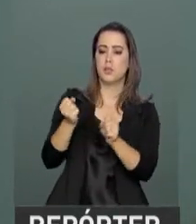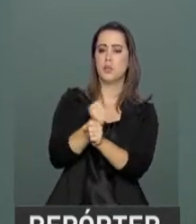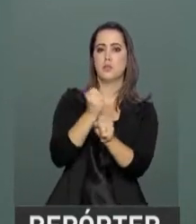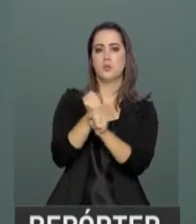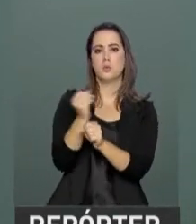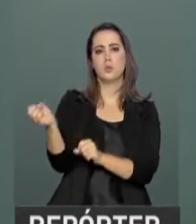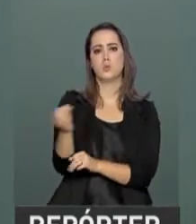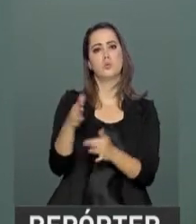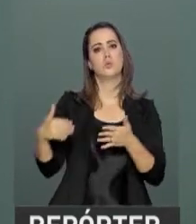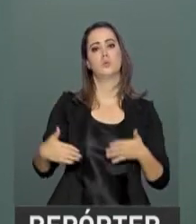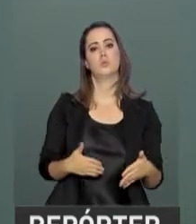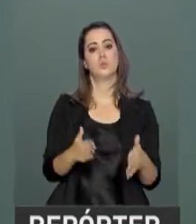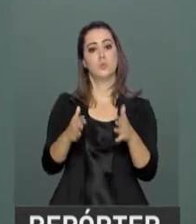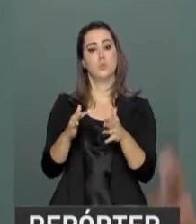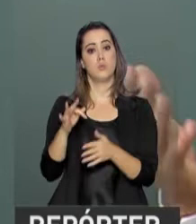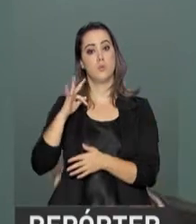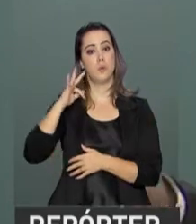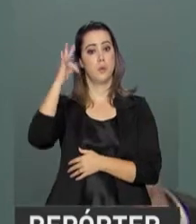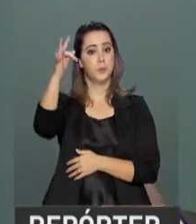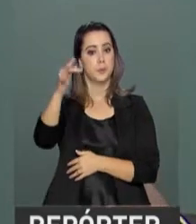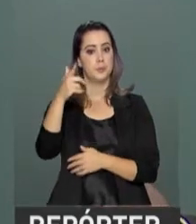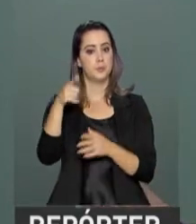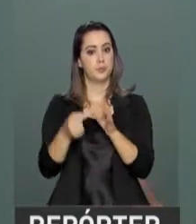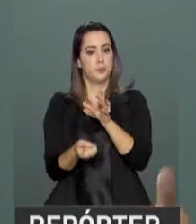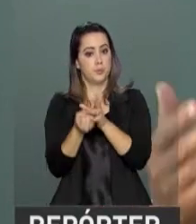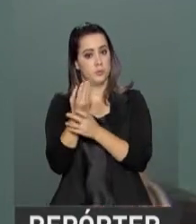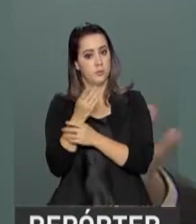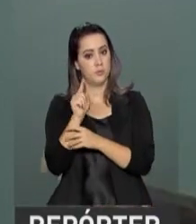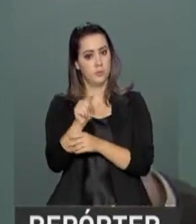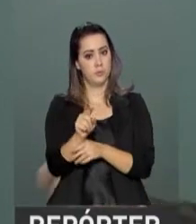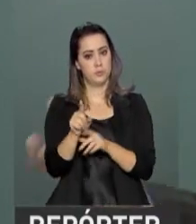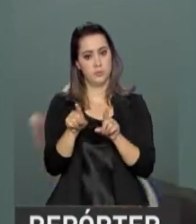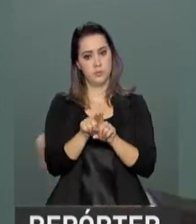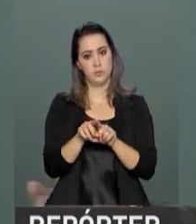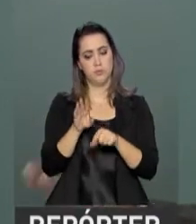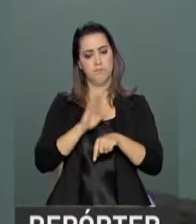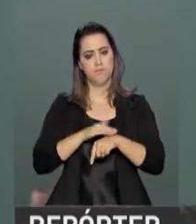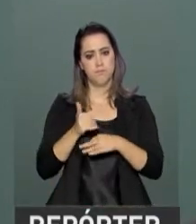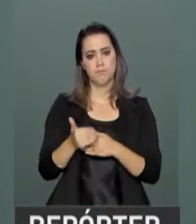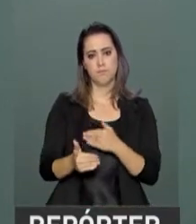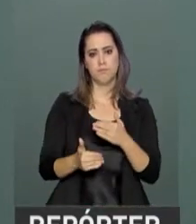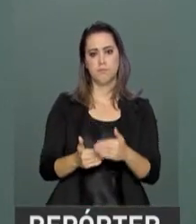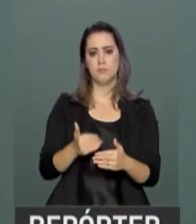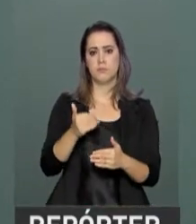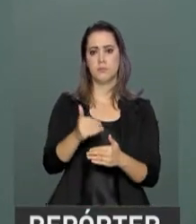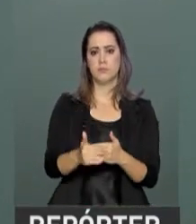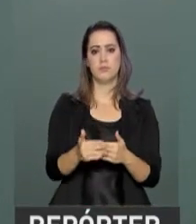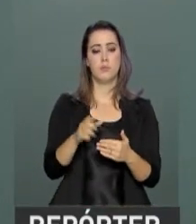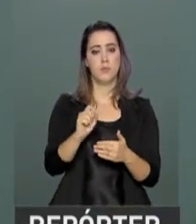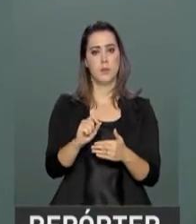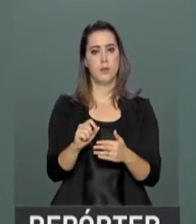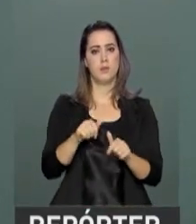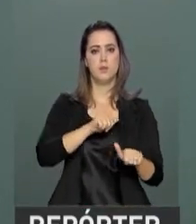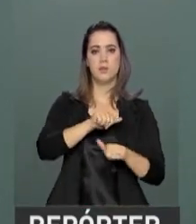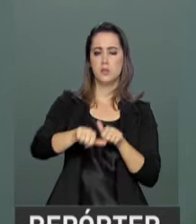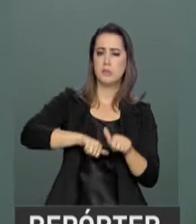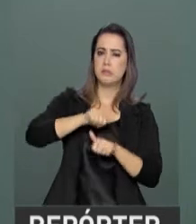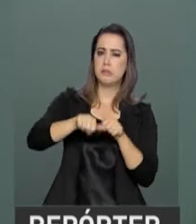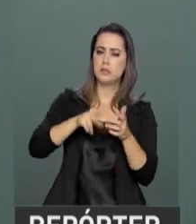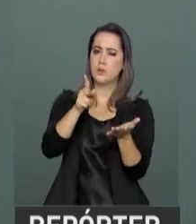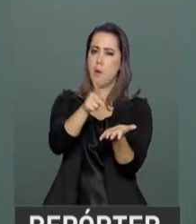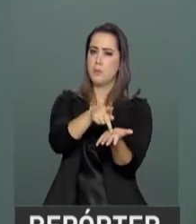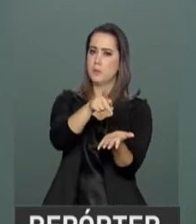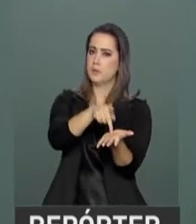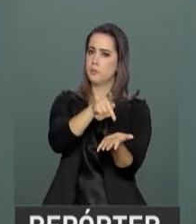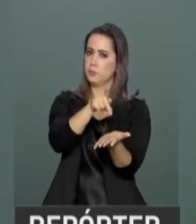novo caminho com relação ao futuro, fundado naquele passo que é o passo da transformação